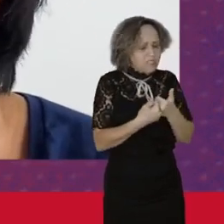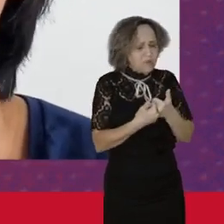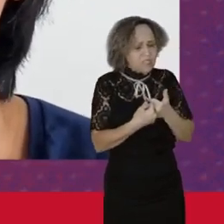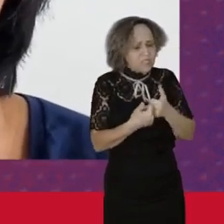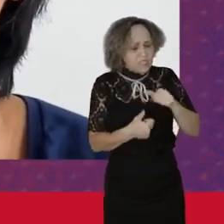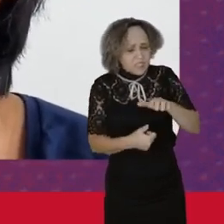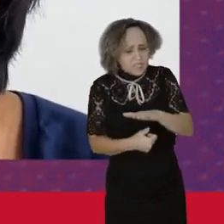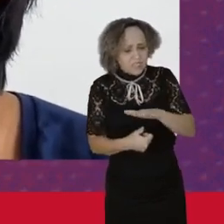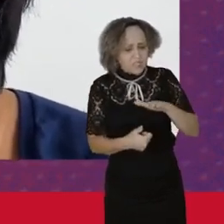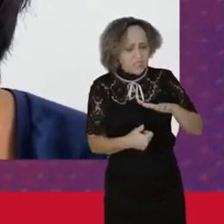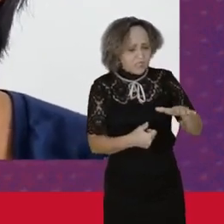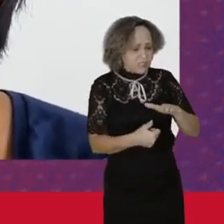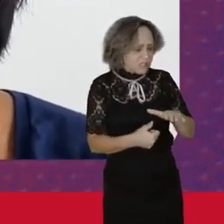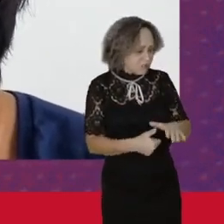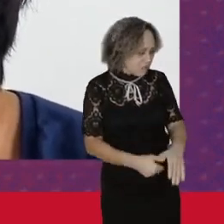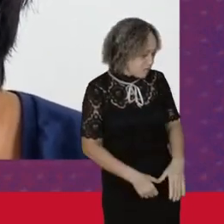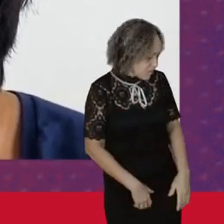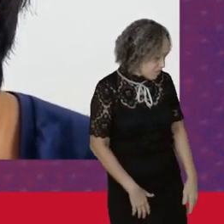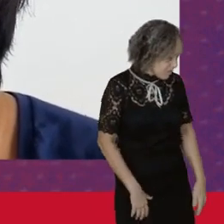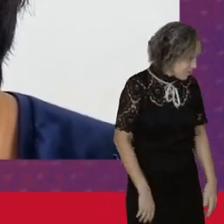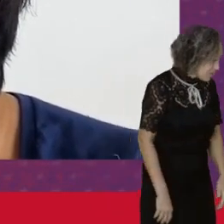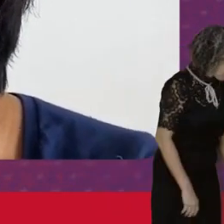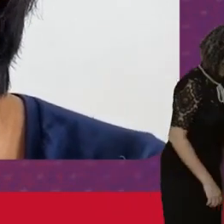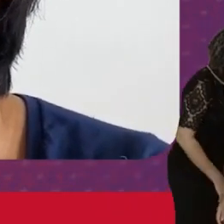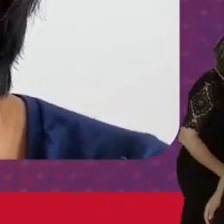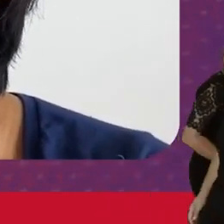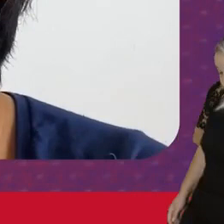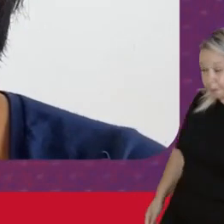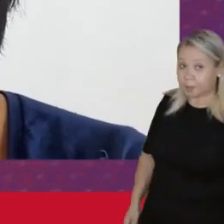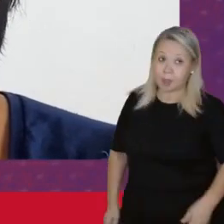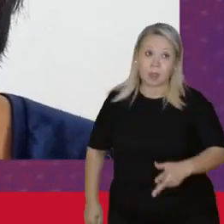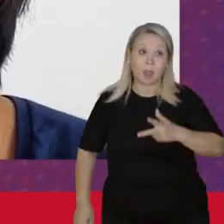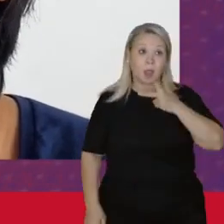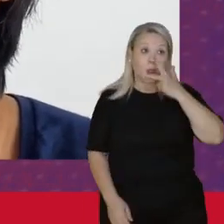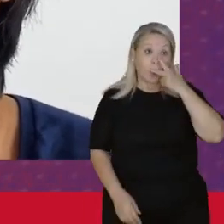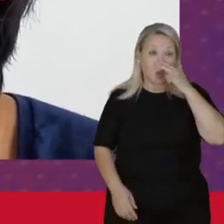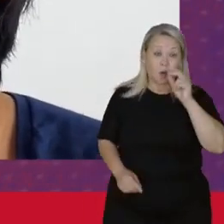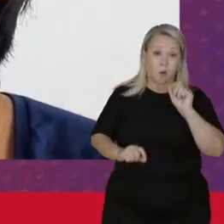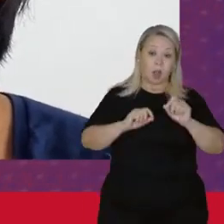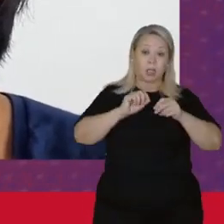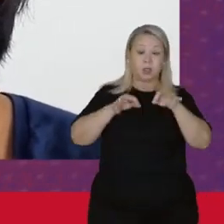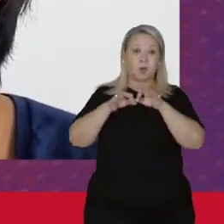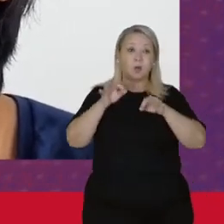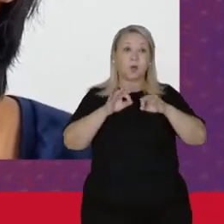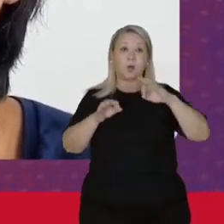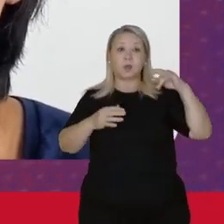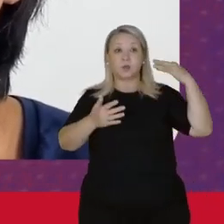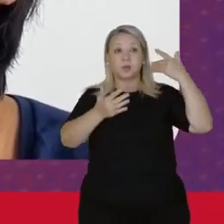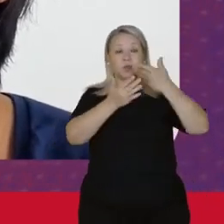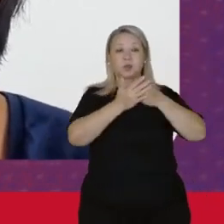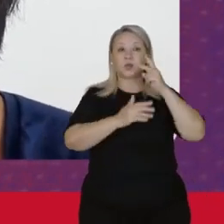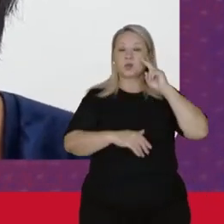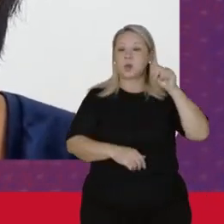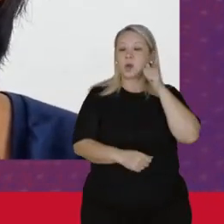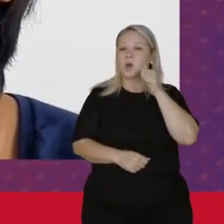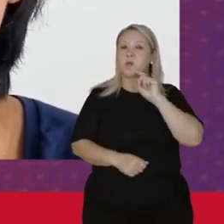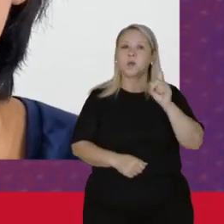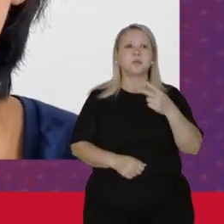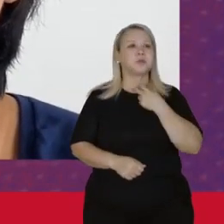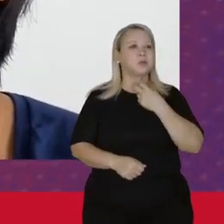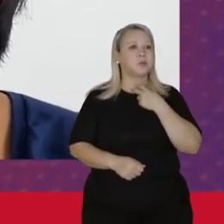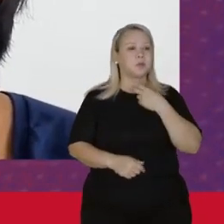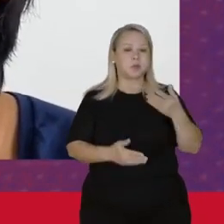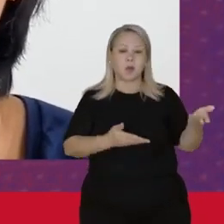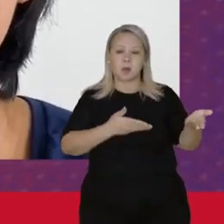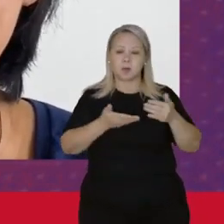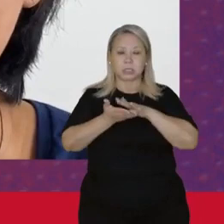se aproximando, enfim. Eu acho que do ponto de vista da organização histórica das mulheres, nós não poderíamos